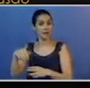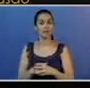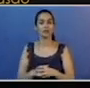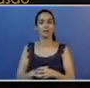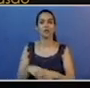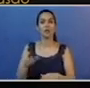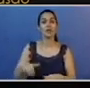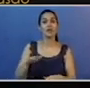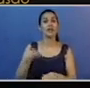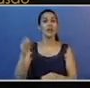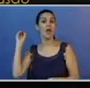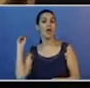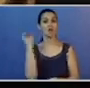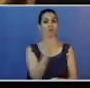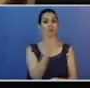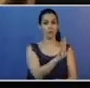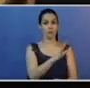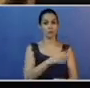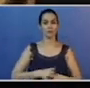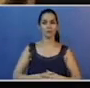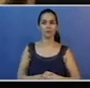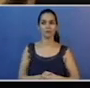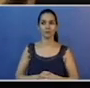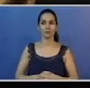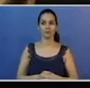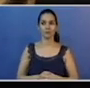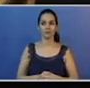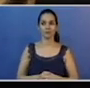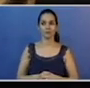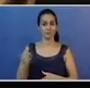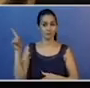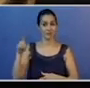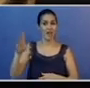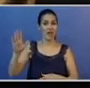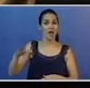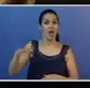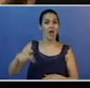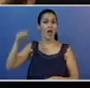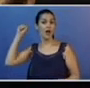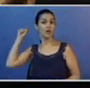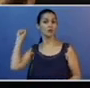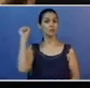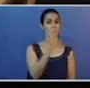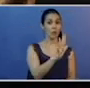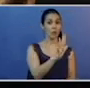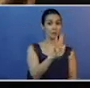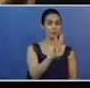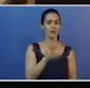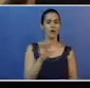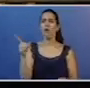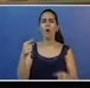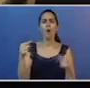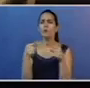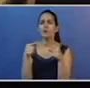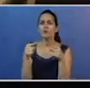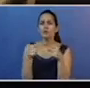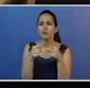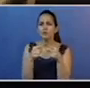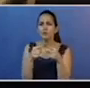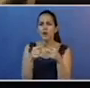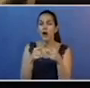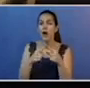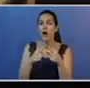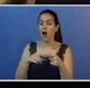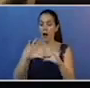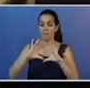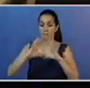Vamos ver algumas imagens. Então aqui nós temos um handebol, né, que o objetivo do handebol é